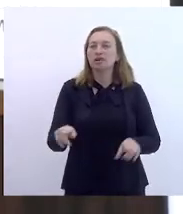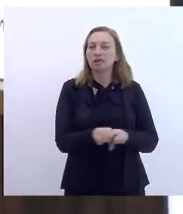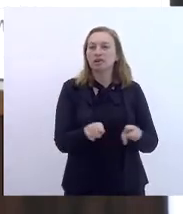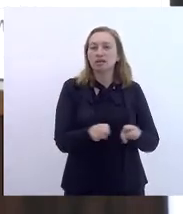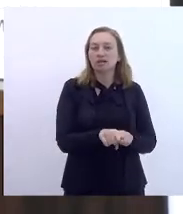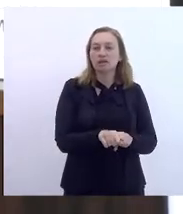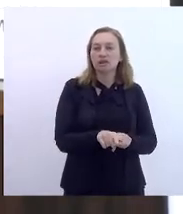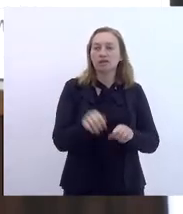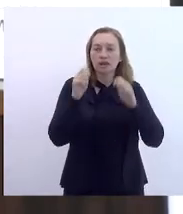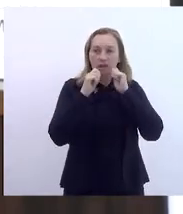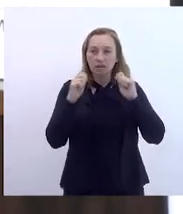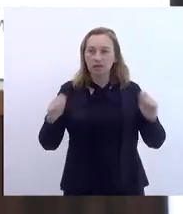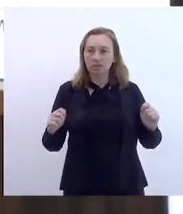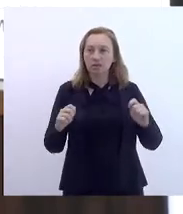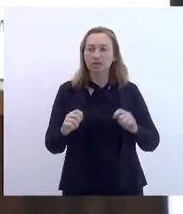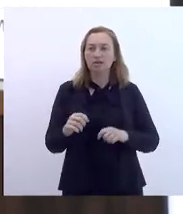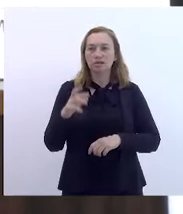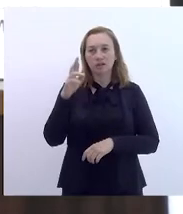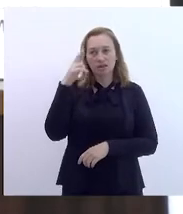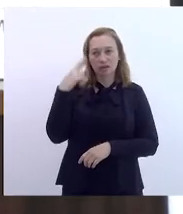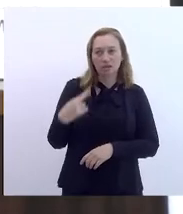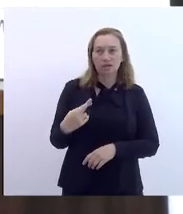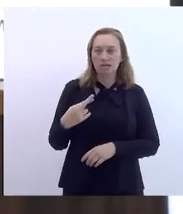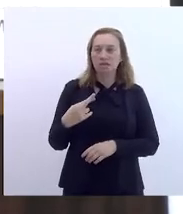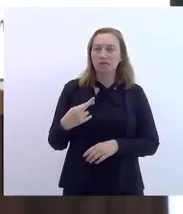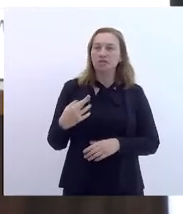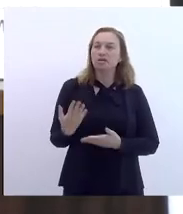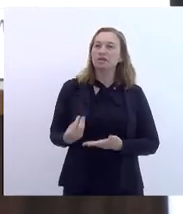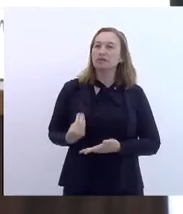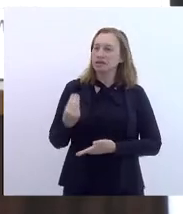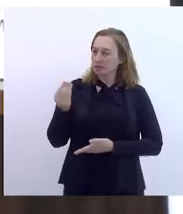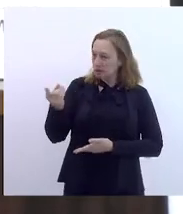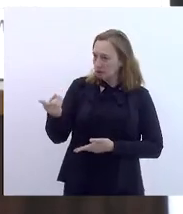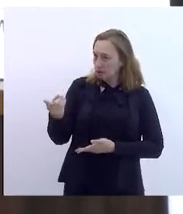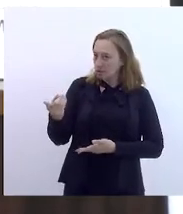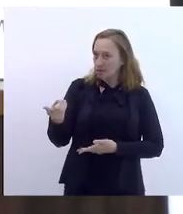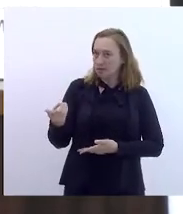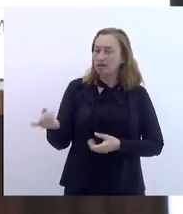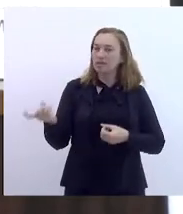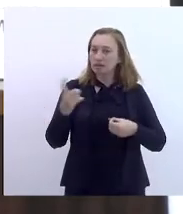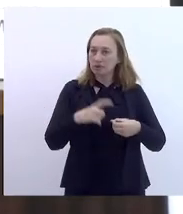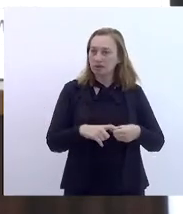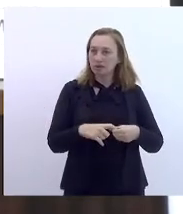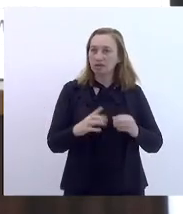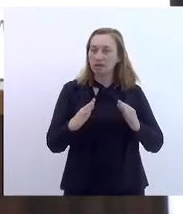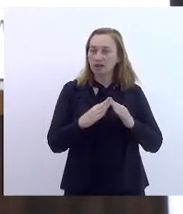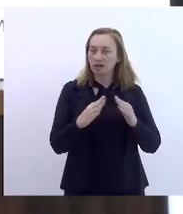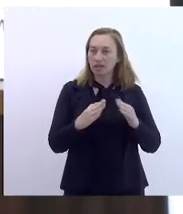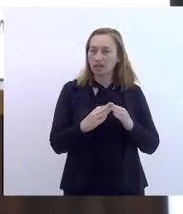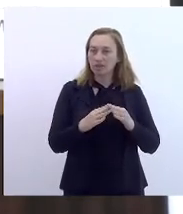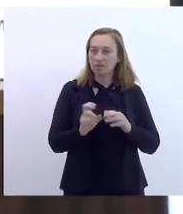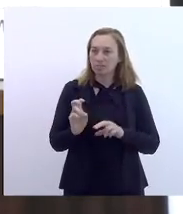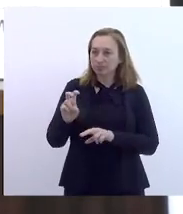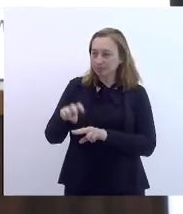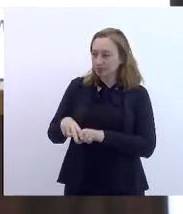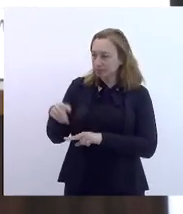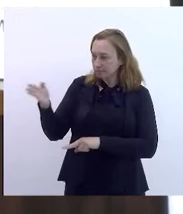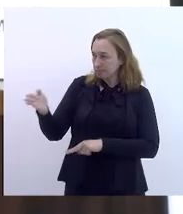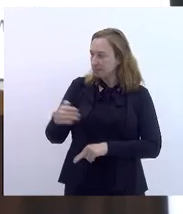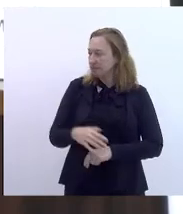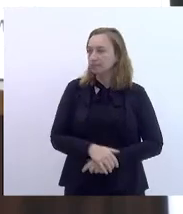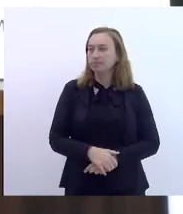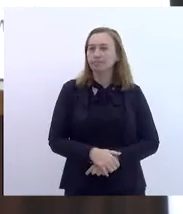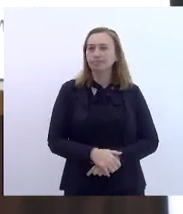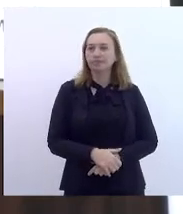assessoria da deputada Renata Renata Souza mais chama a mesma que está aqui de volta nossa casa para comprar por favor local a